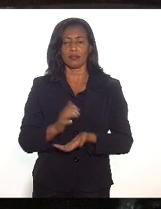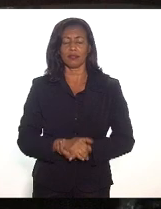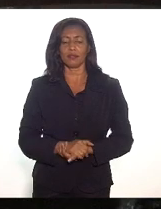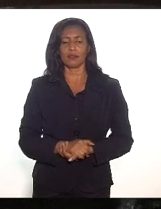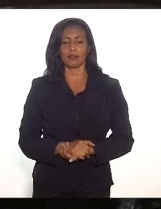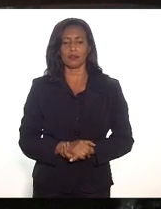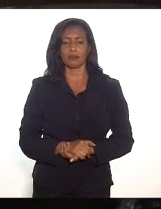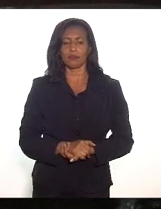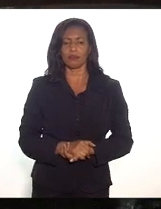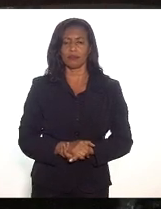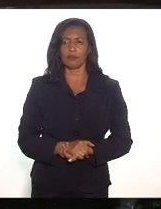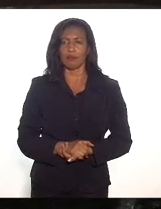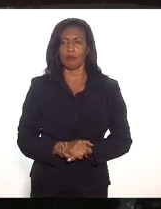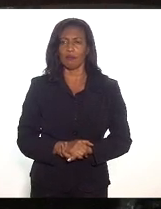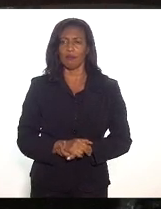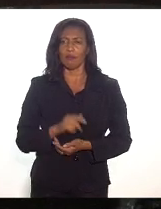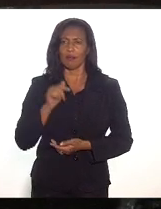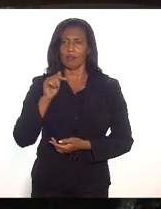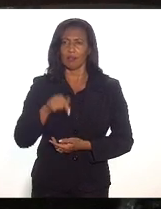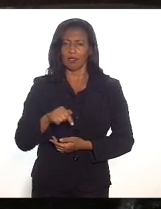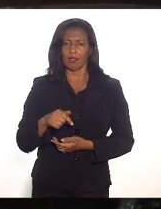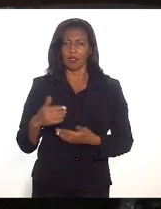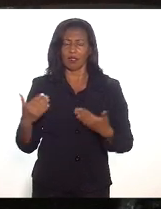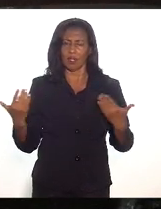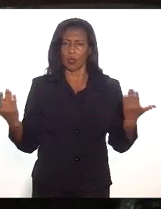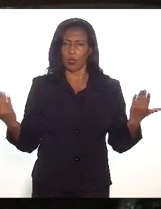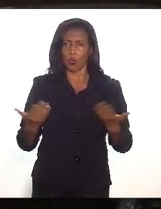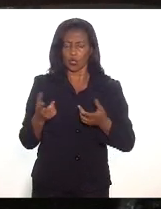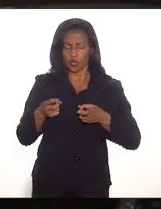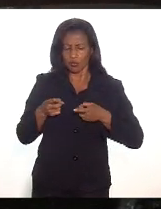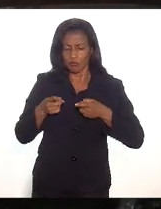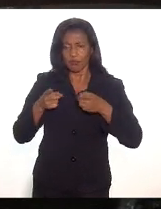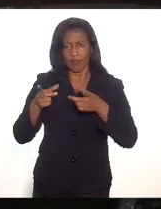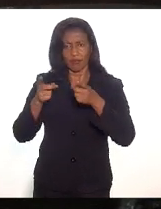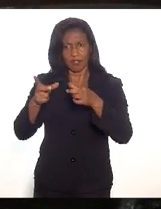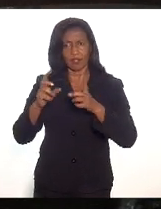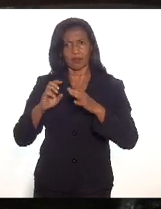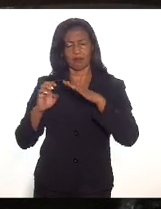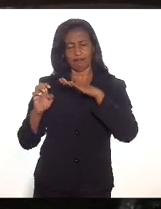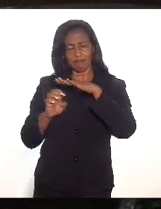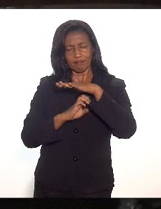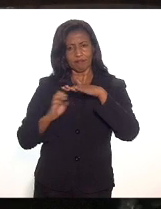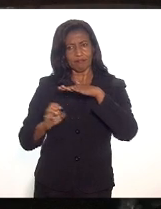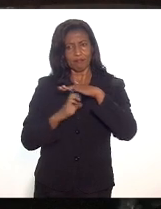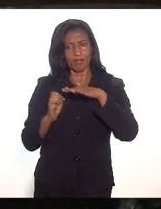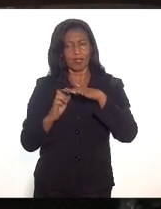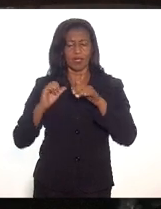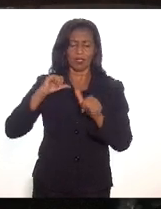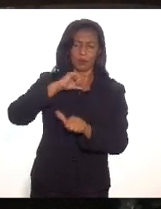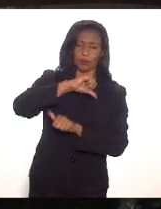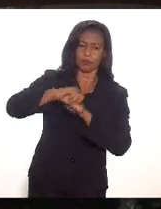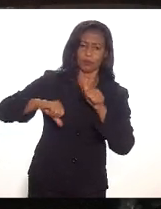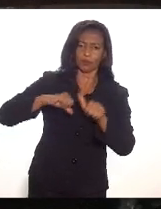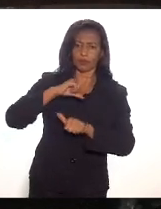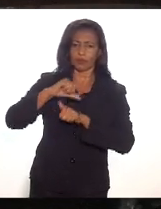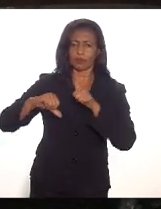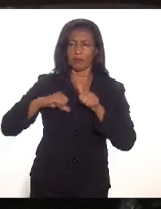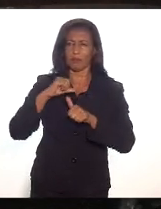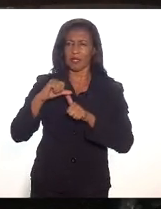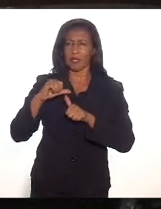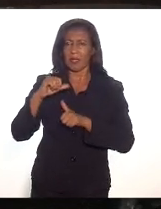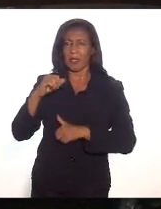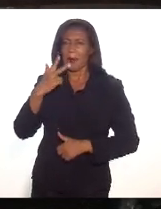A concessão da SEDAI na iniciativa privada passou a ser a joia